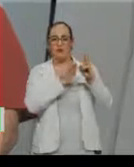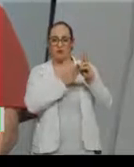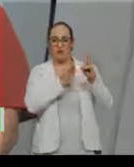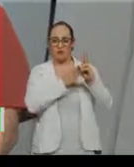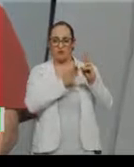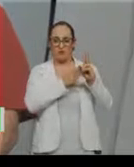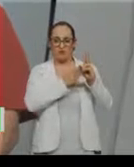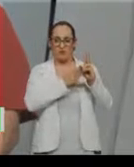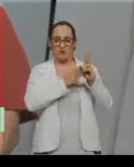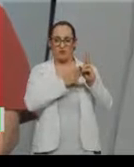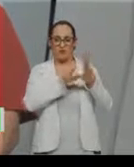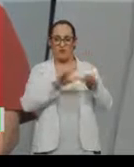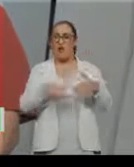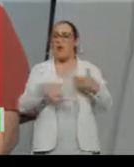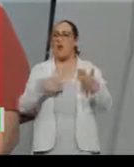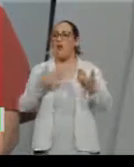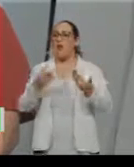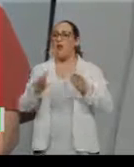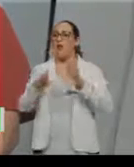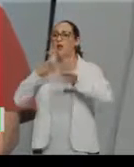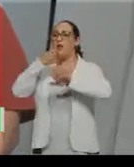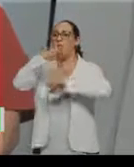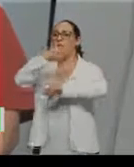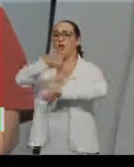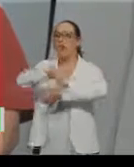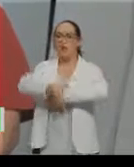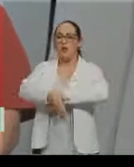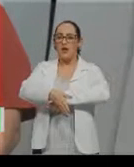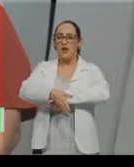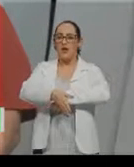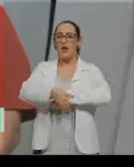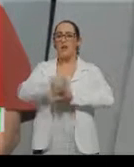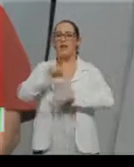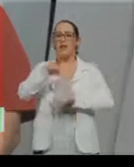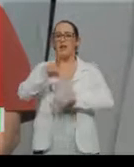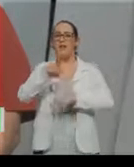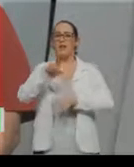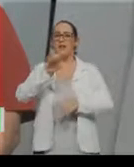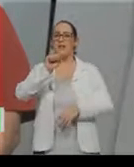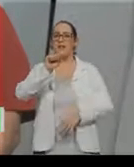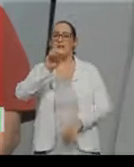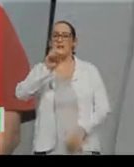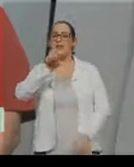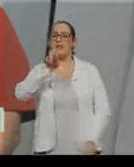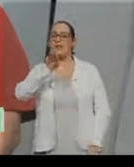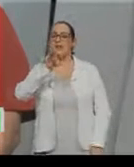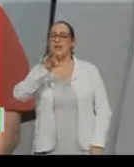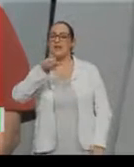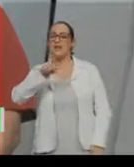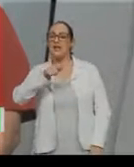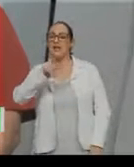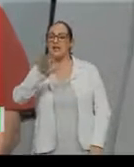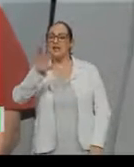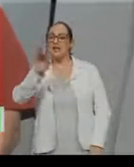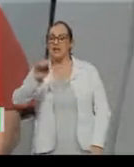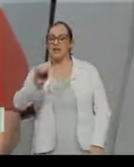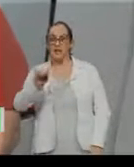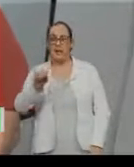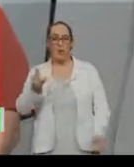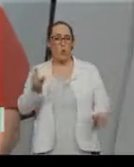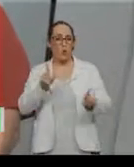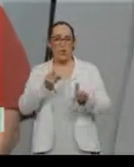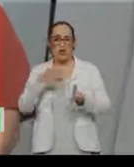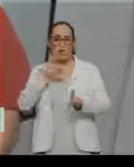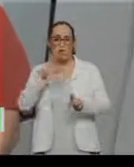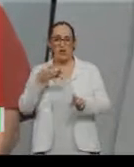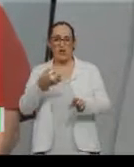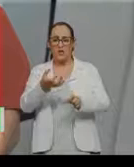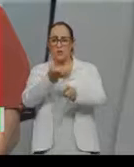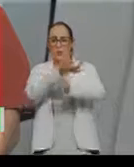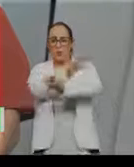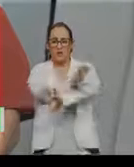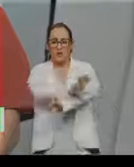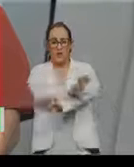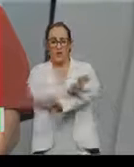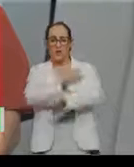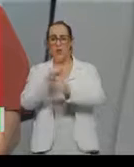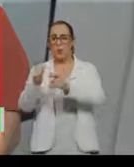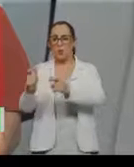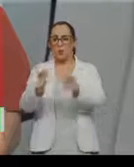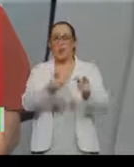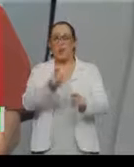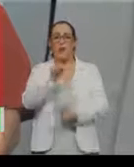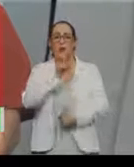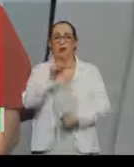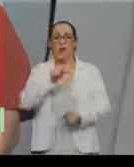Então, adentravam o chamado sertão, e quando eu falo sertão, não estou falando da área seca do Nordeste, estou falando do interior